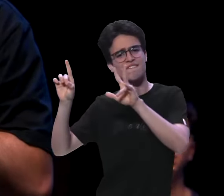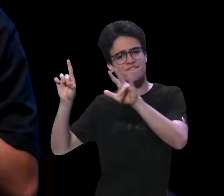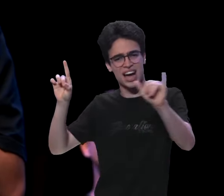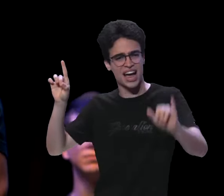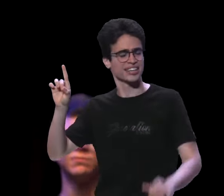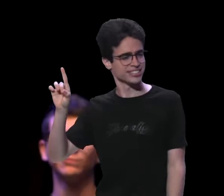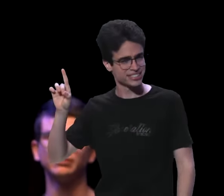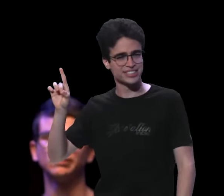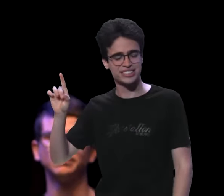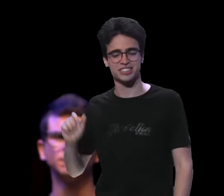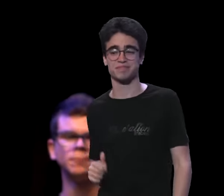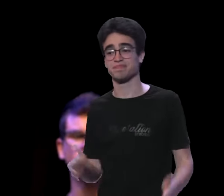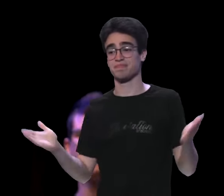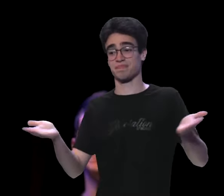Eu vou pedir agora.